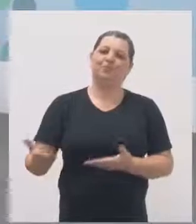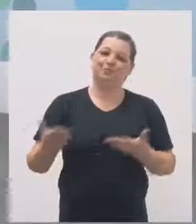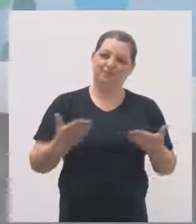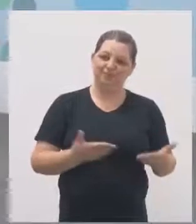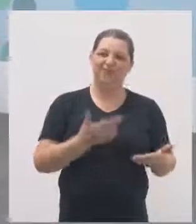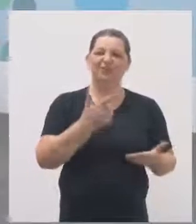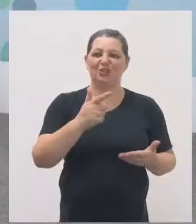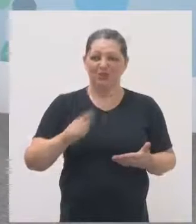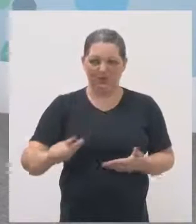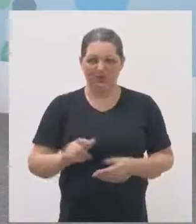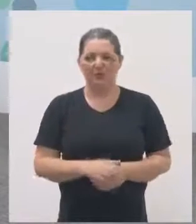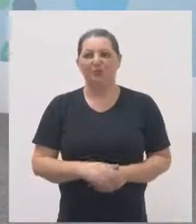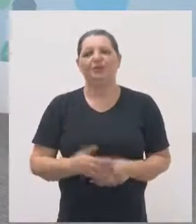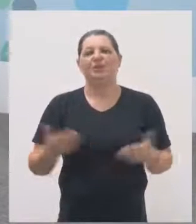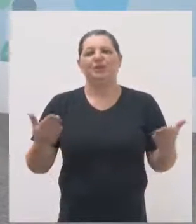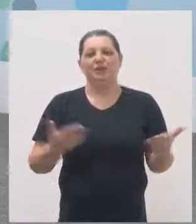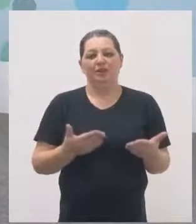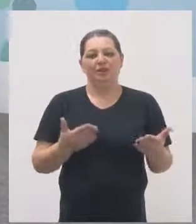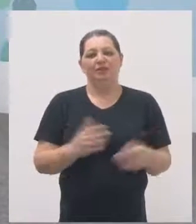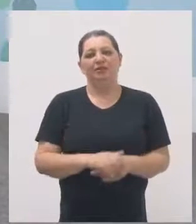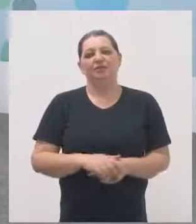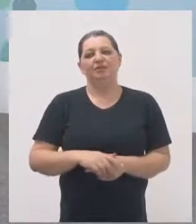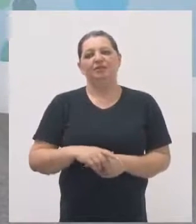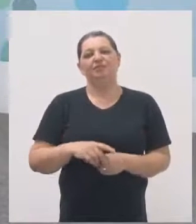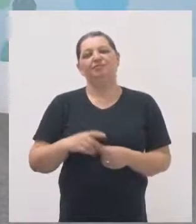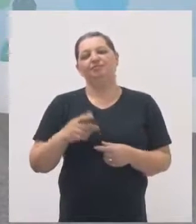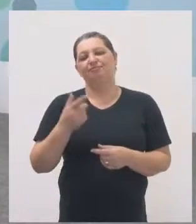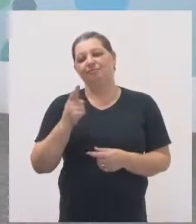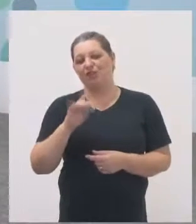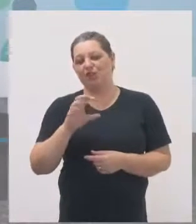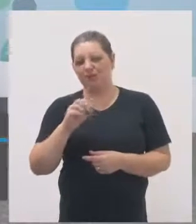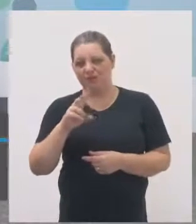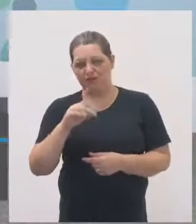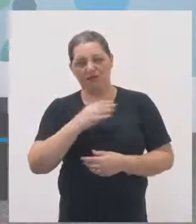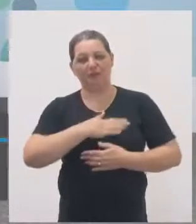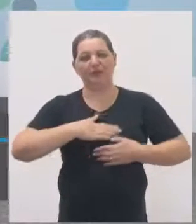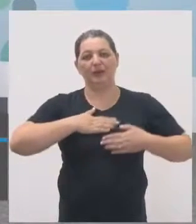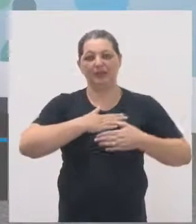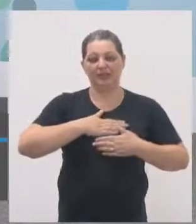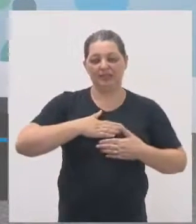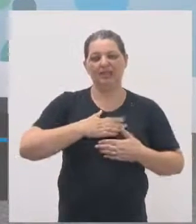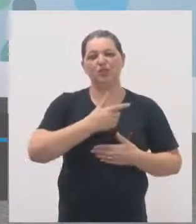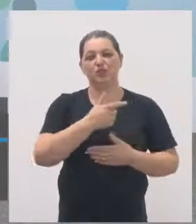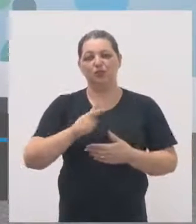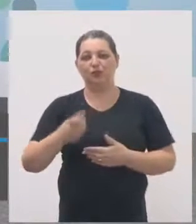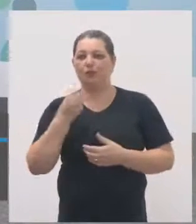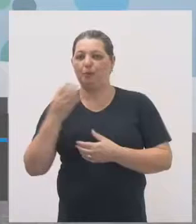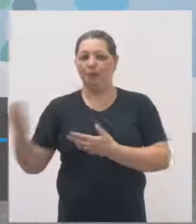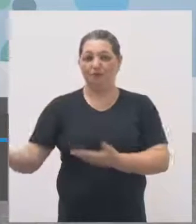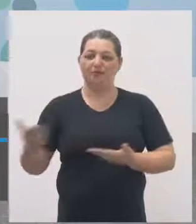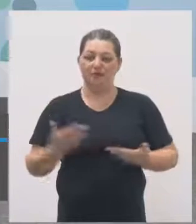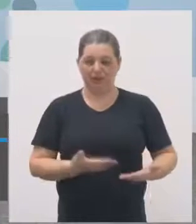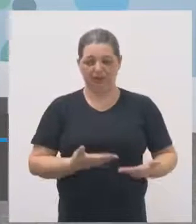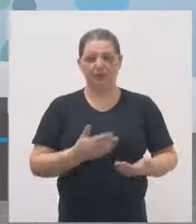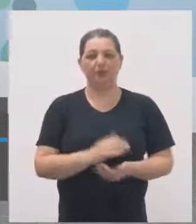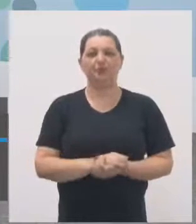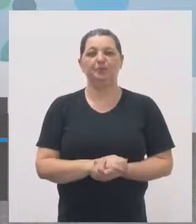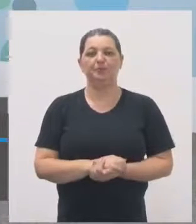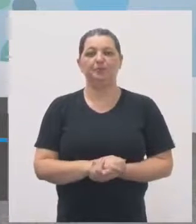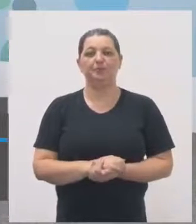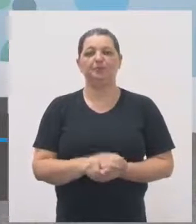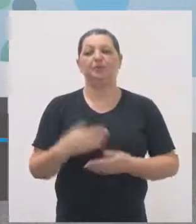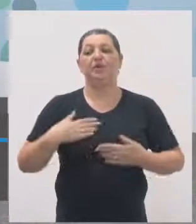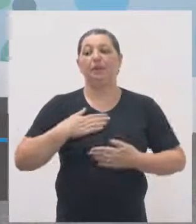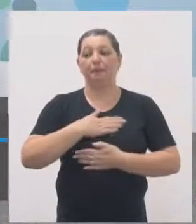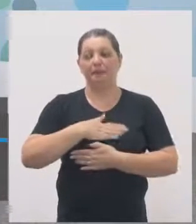Então hoje estamos aqui, Giovanni. Prazer de novo, seja bem-vindo aqui. Bom, o prazer é